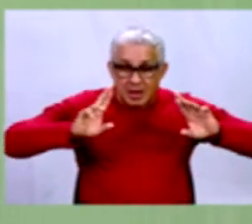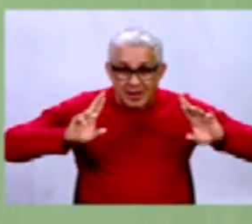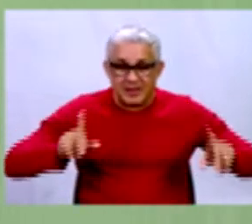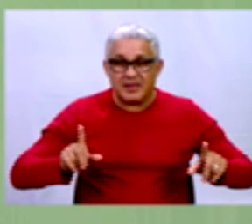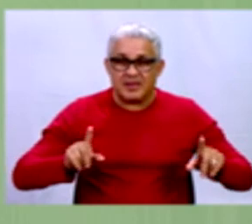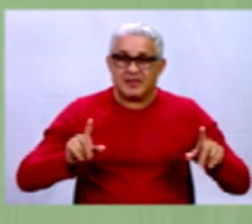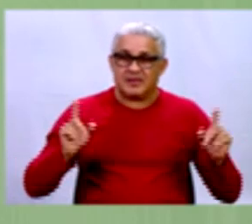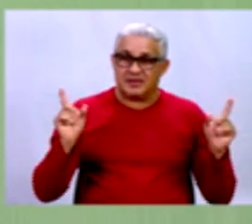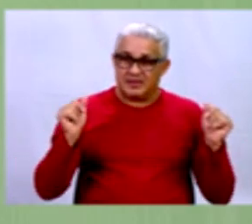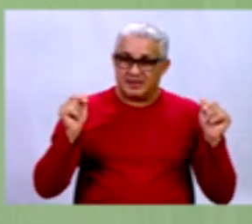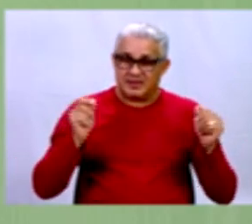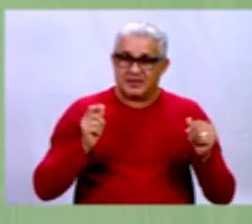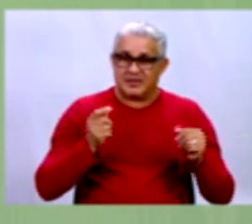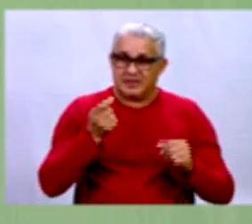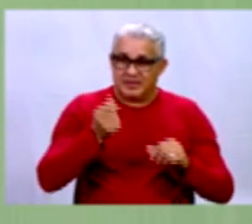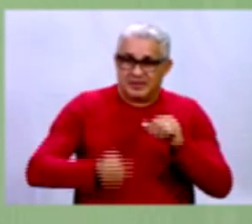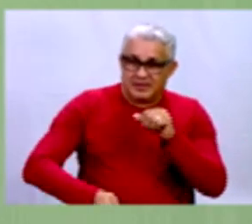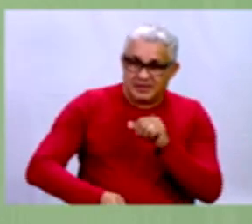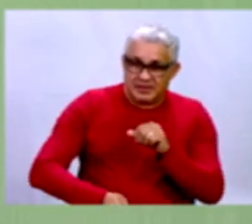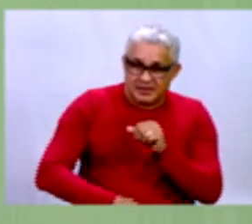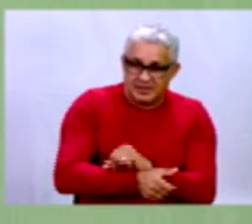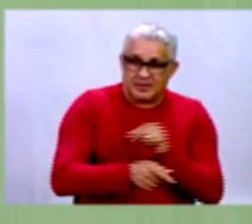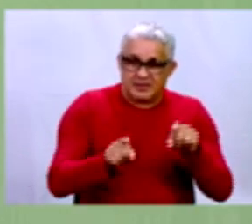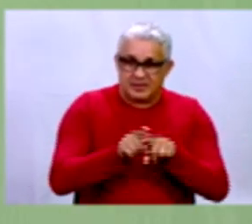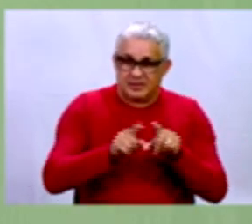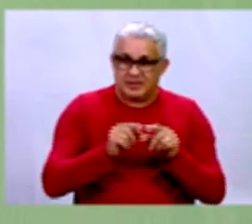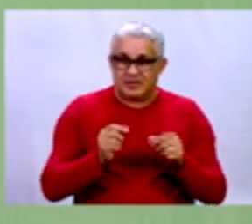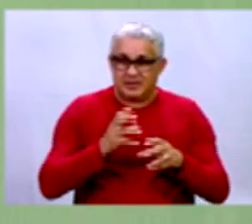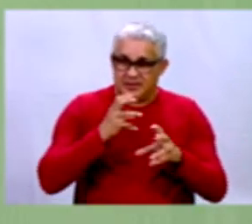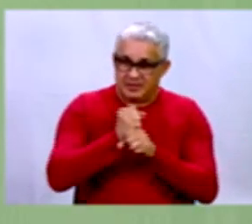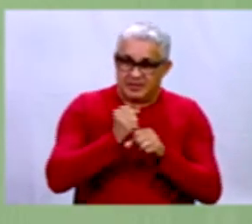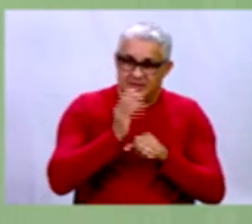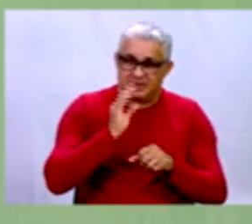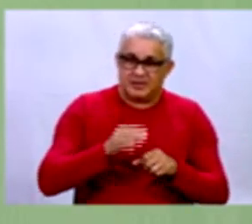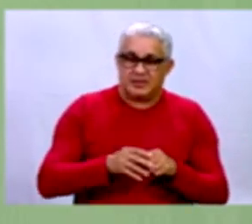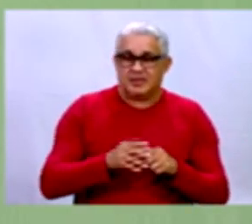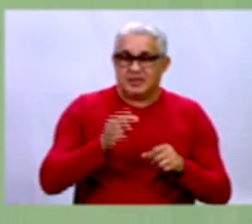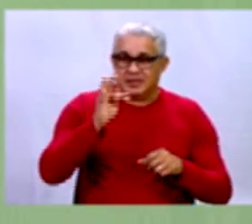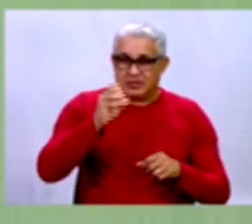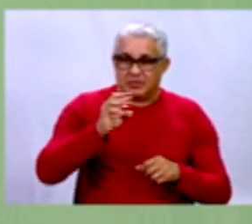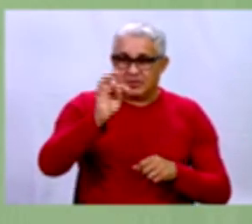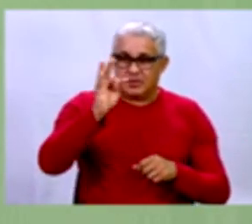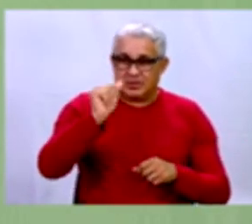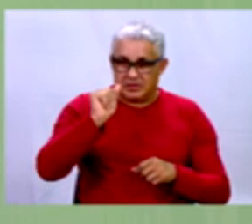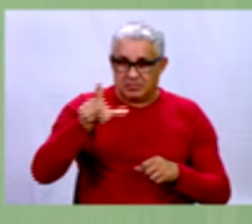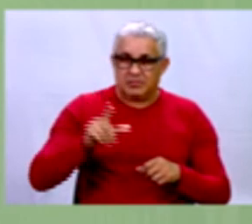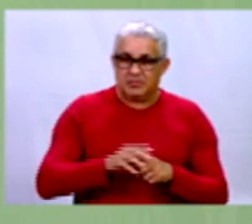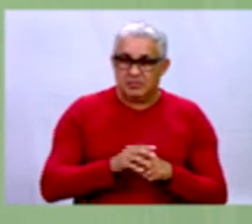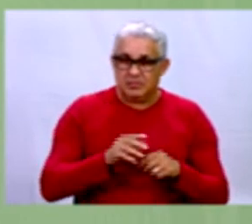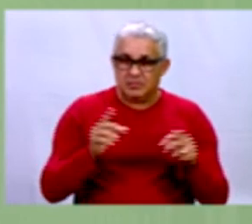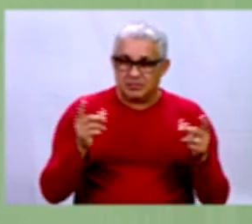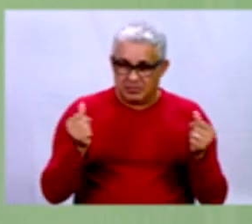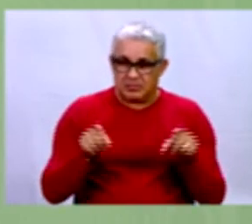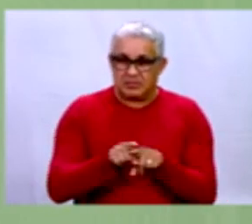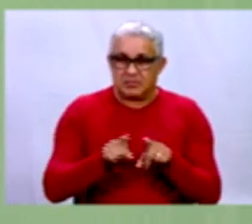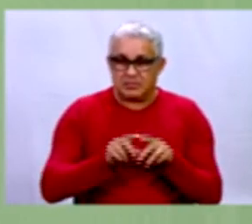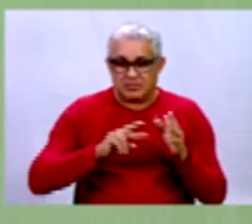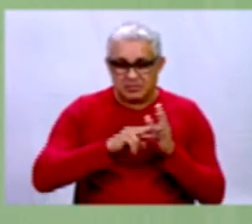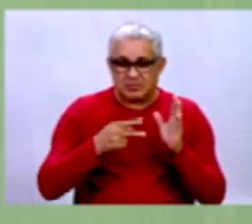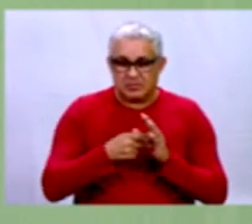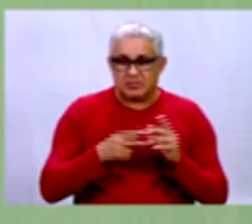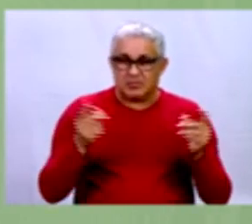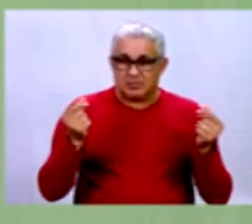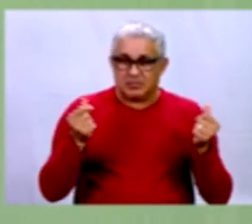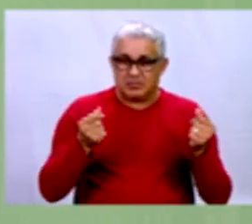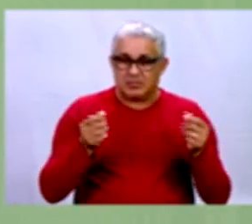o valor financiado reajustado e o valor total que já foi amortizado até o momento. Em outras palavras, é o valor